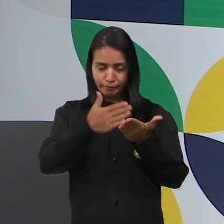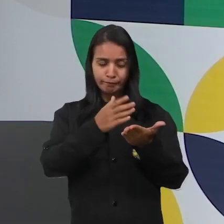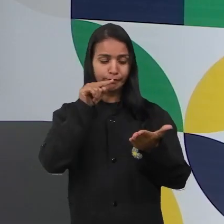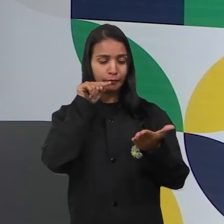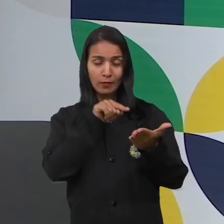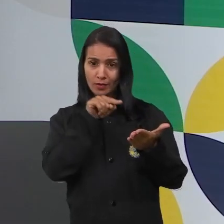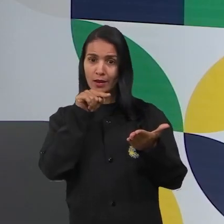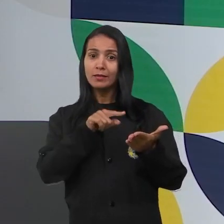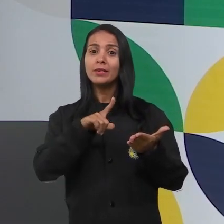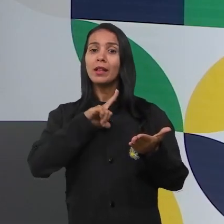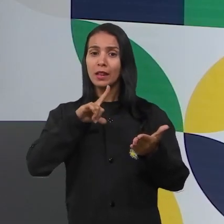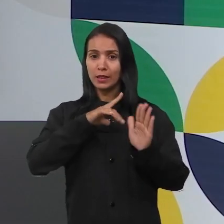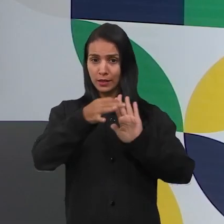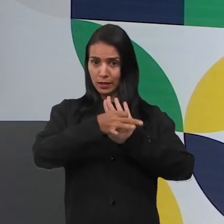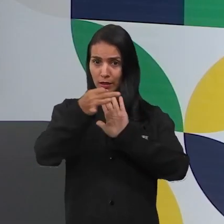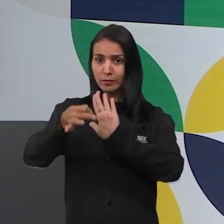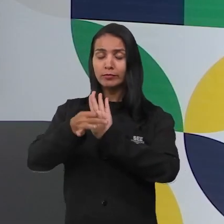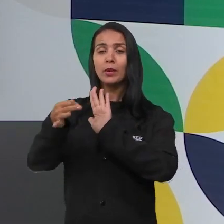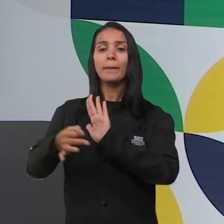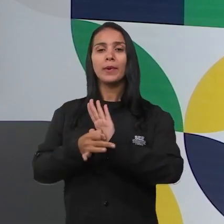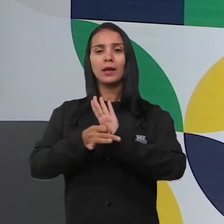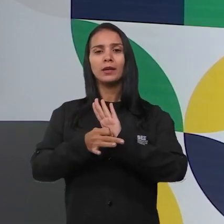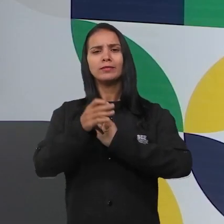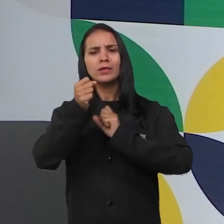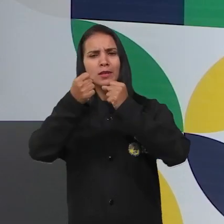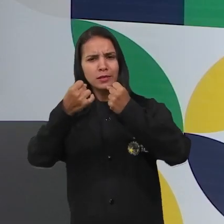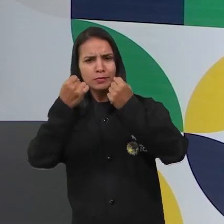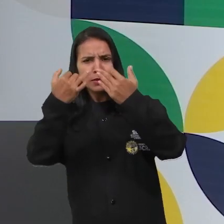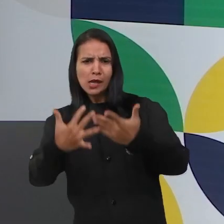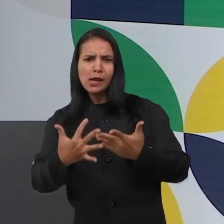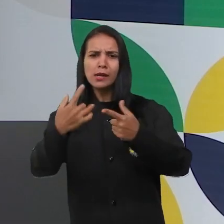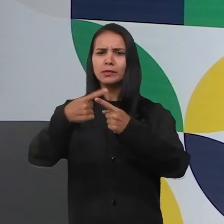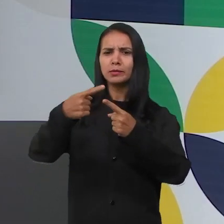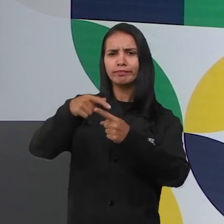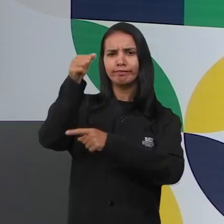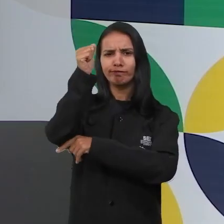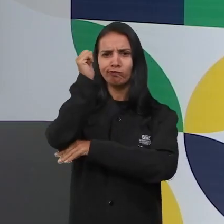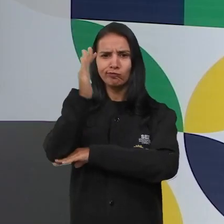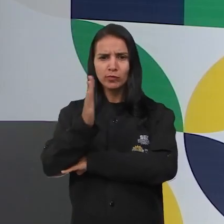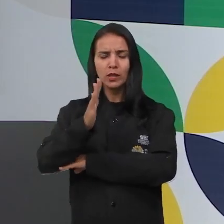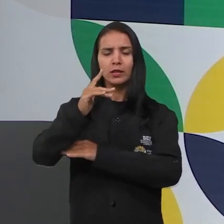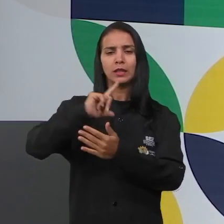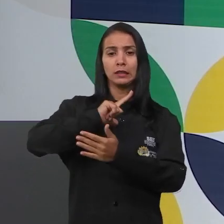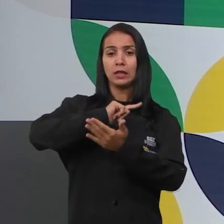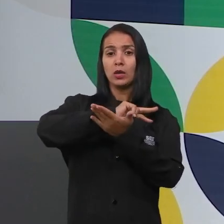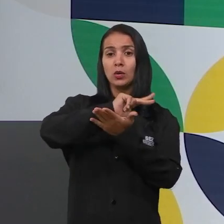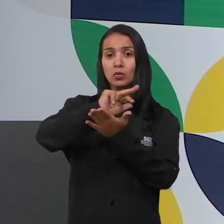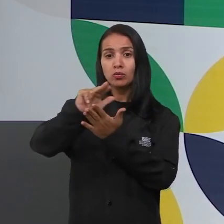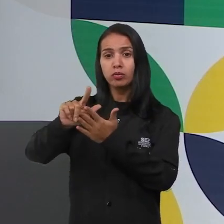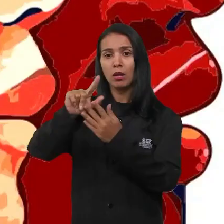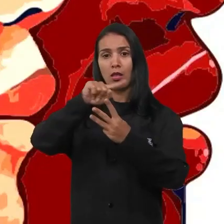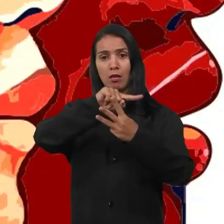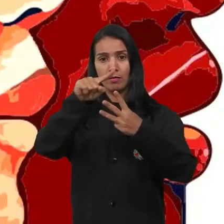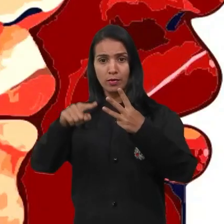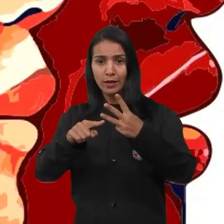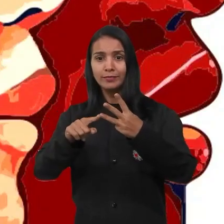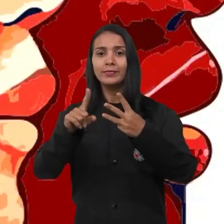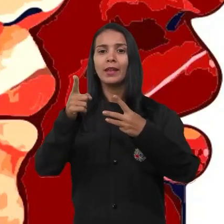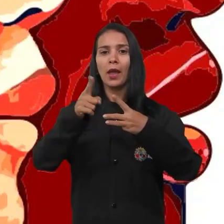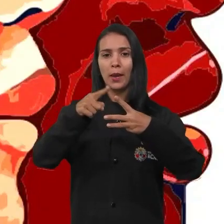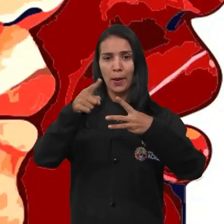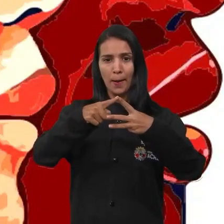menção aí ao Brasil ser tão diverso por conta de três matrizes, que ele classifica como a